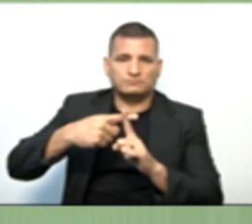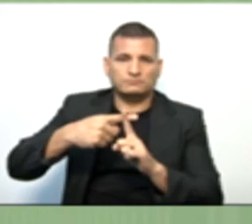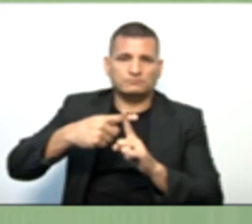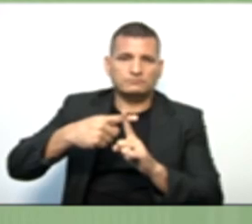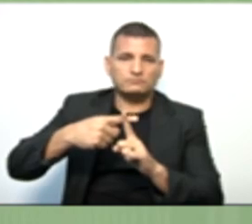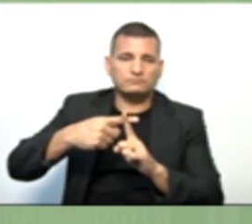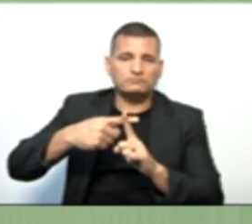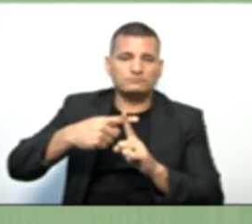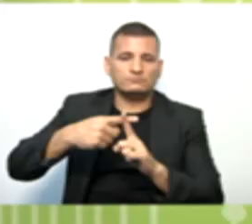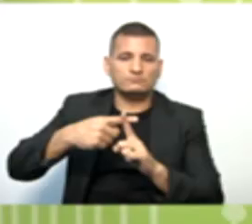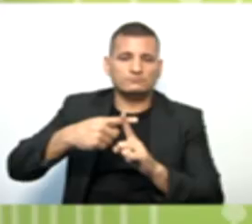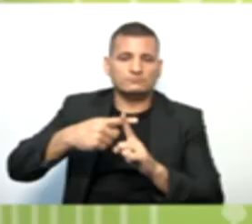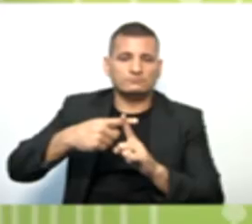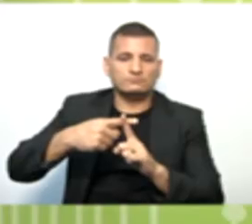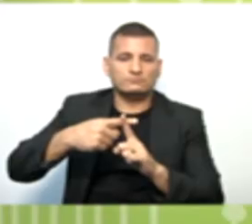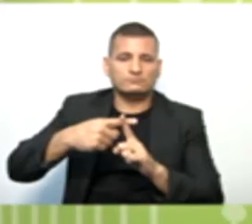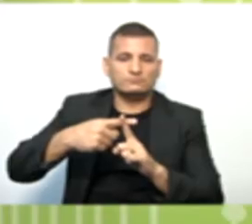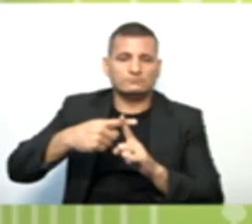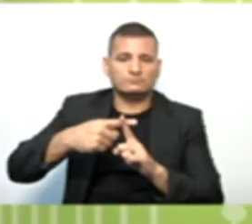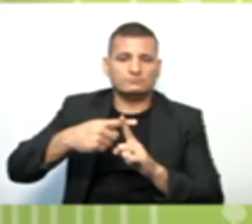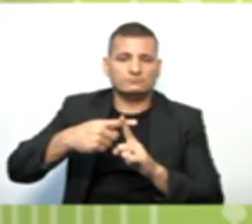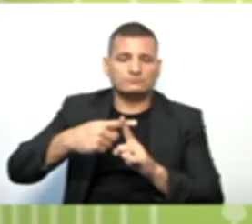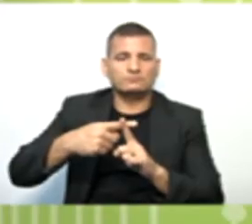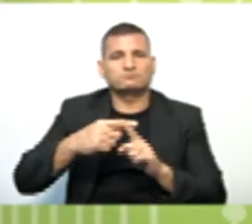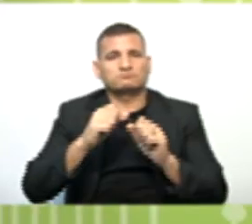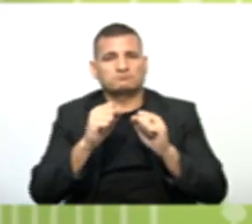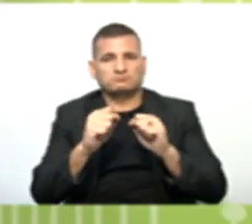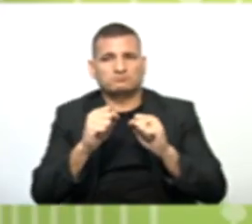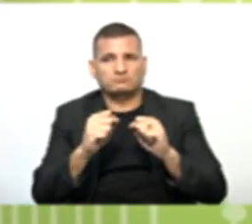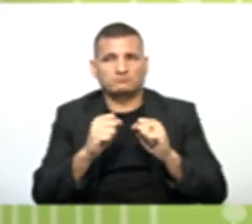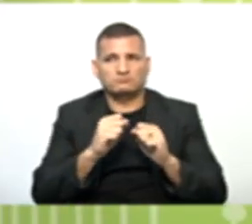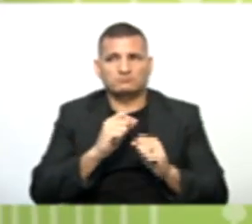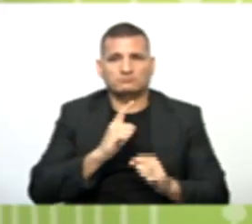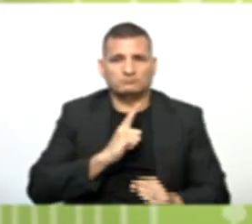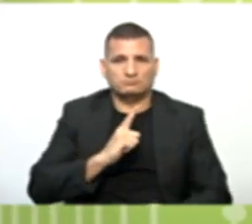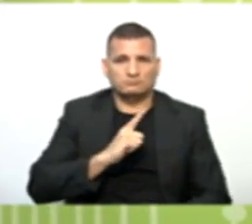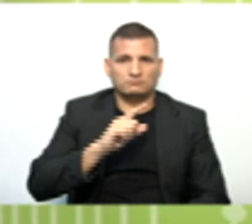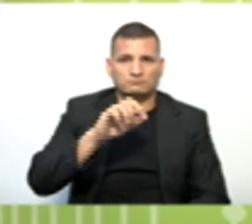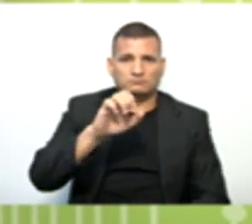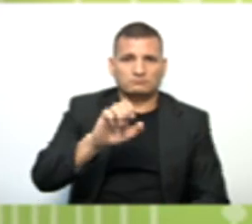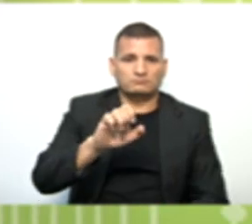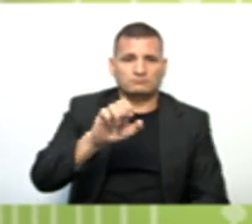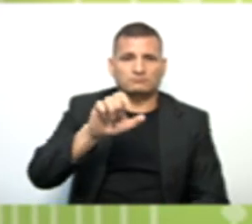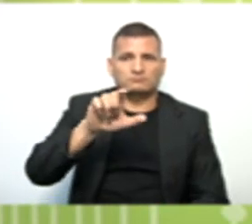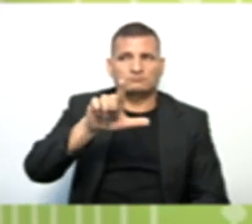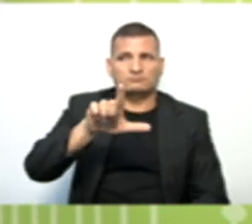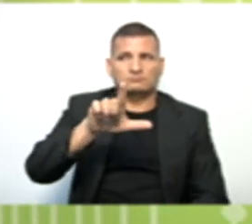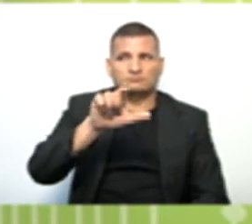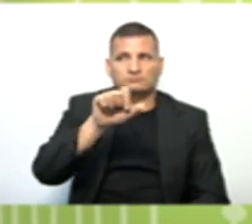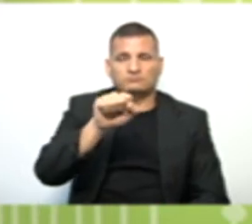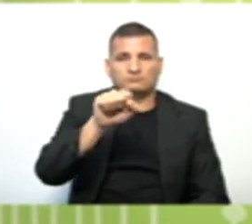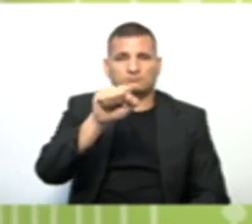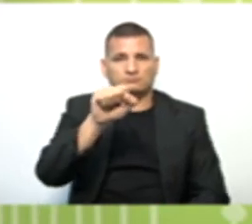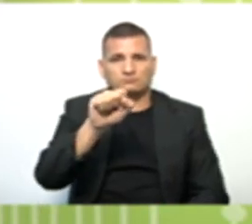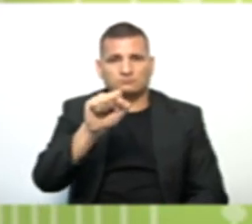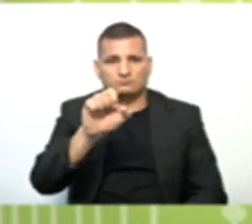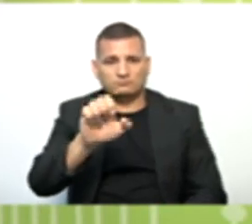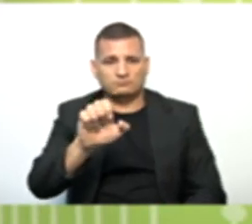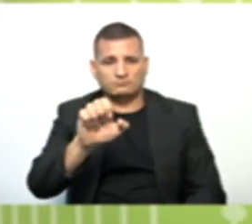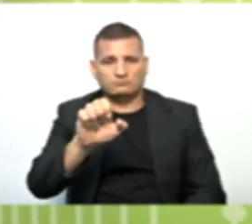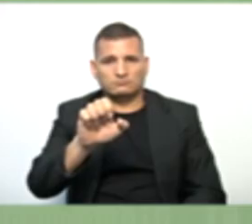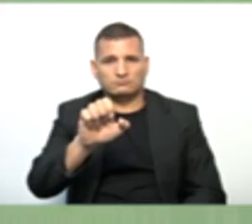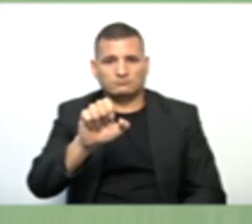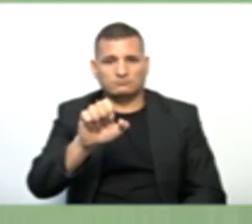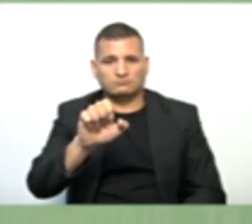certo? E nós podemos ter um else, que é uma opção, né? Não